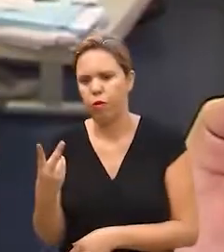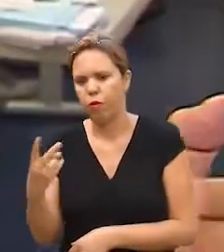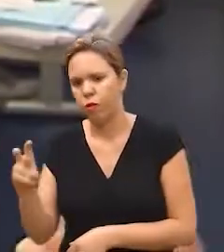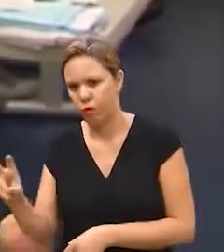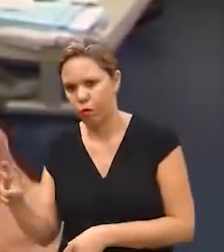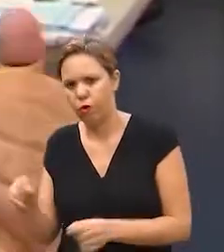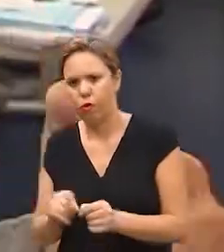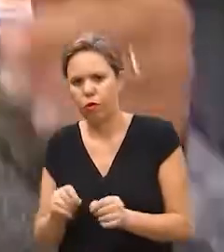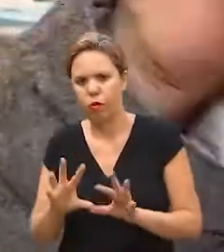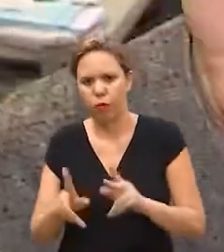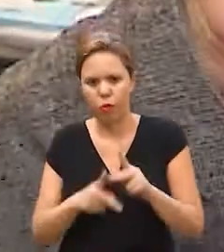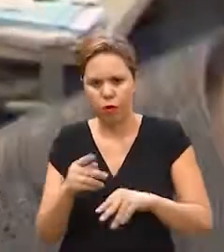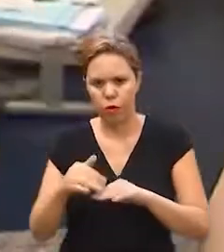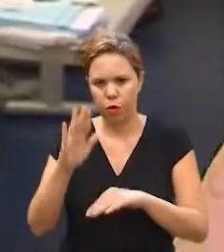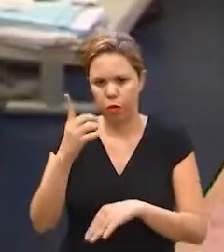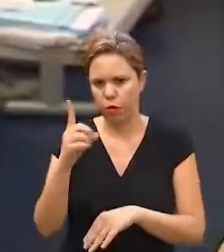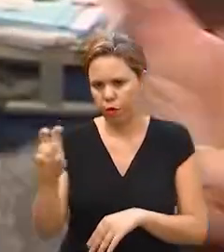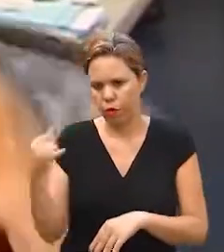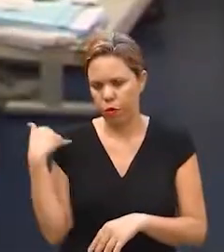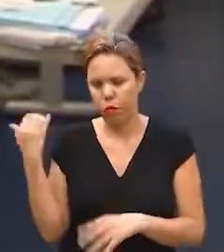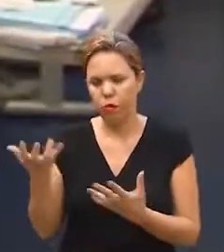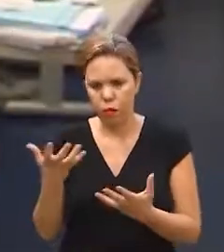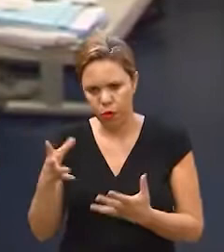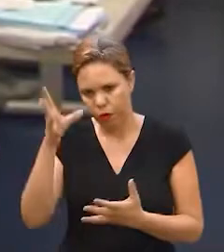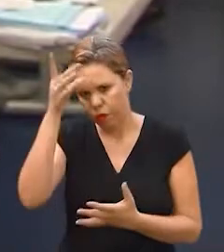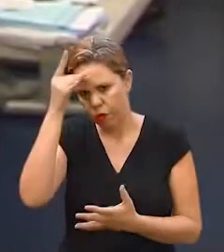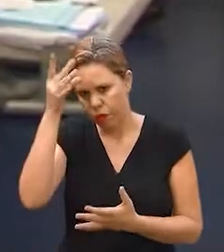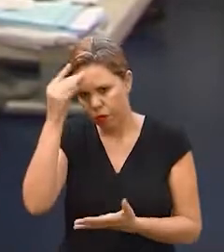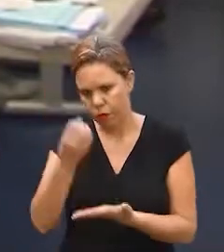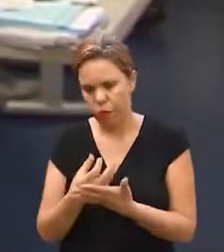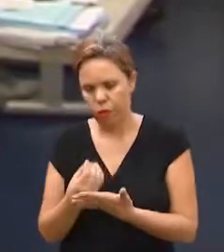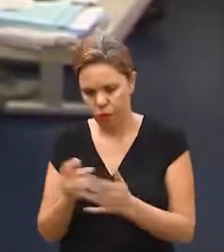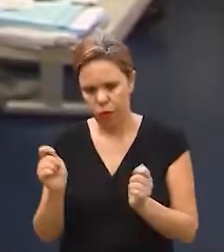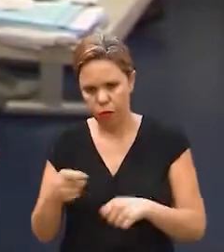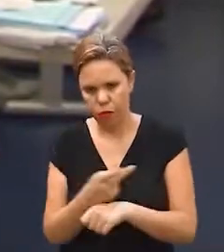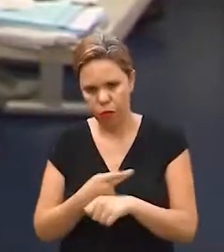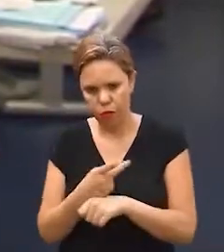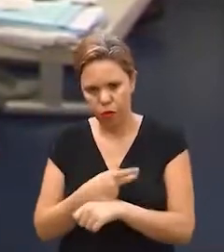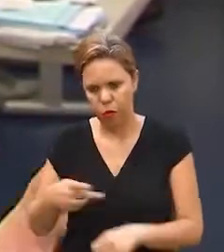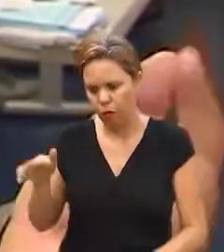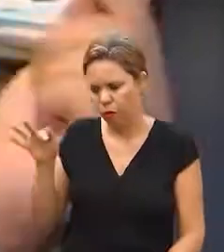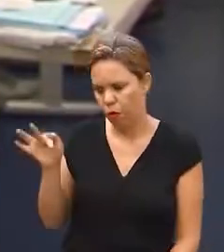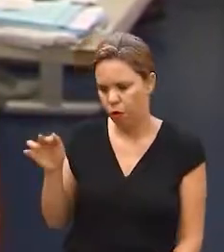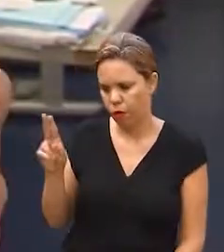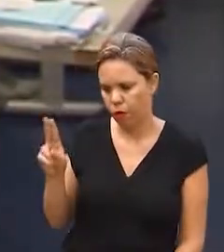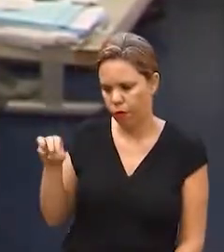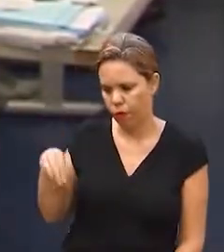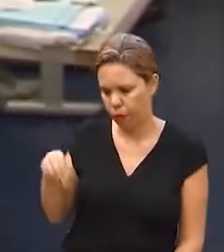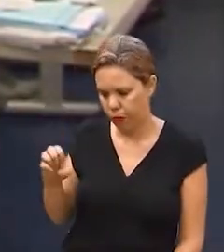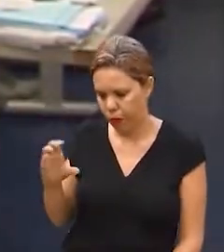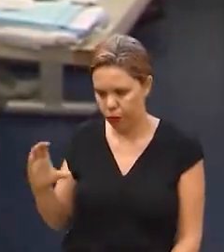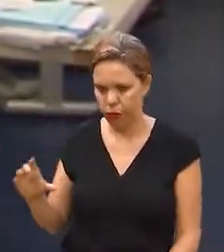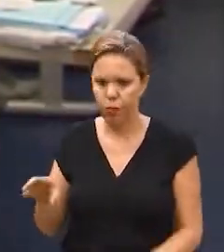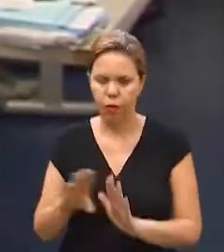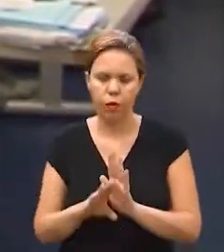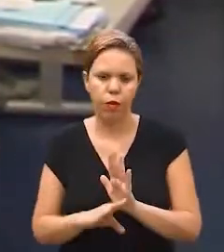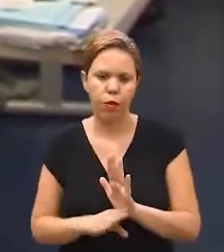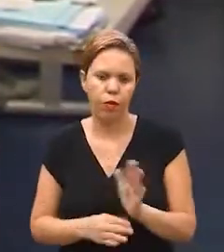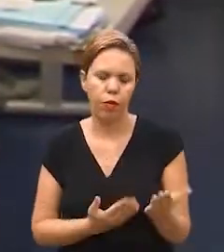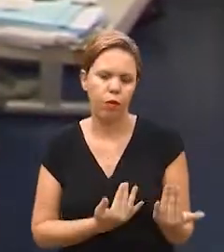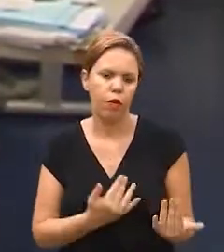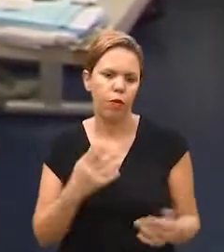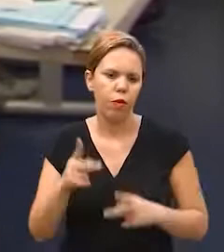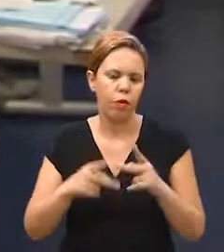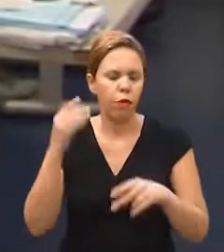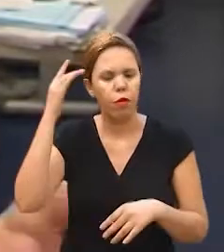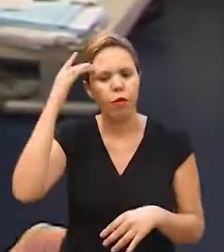15 anos que querem ser alfabetizadas, elas podem procurar a FUMEC. Além do programa de educação de jovens e